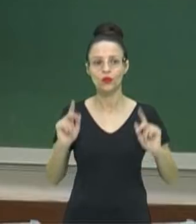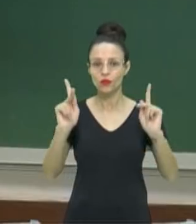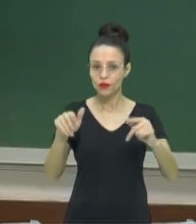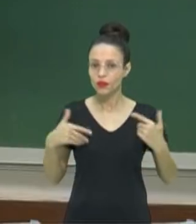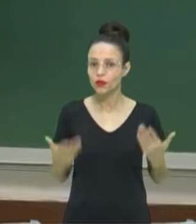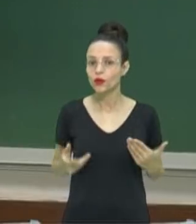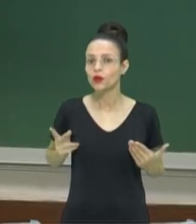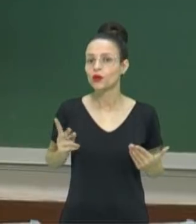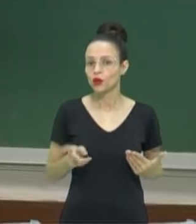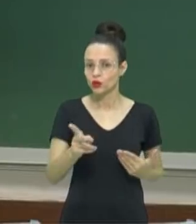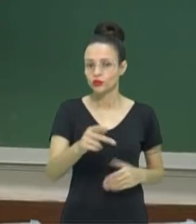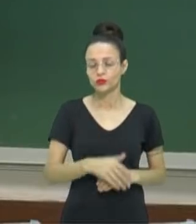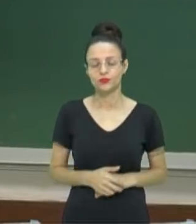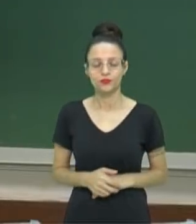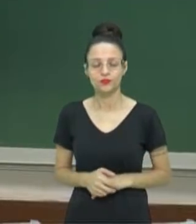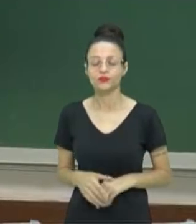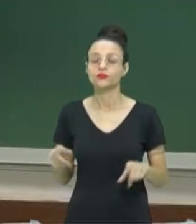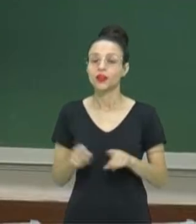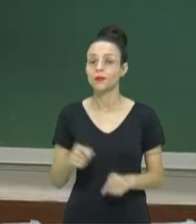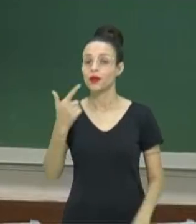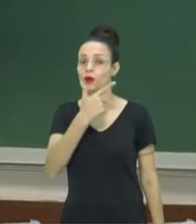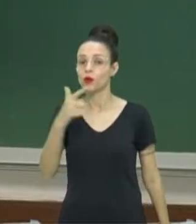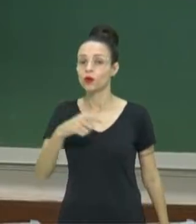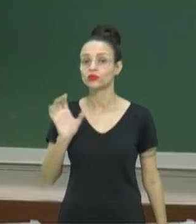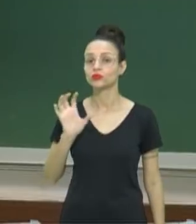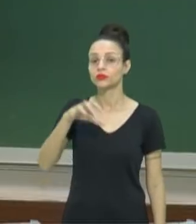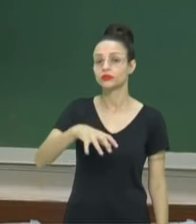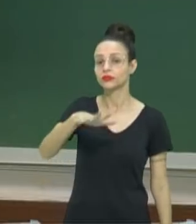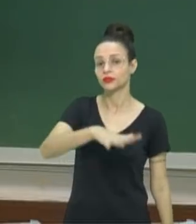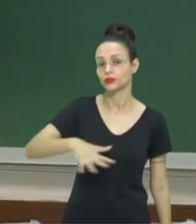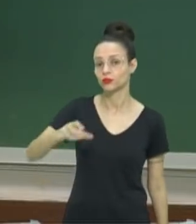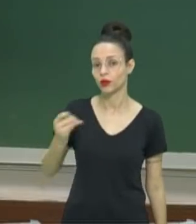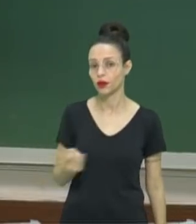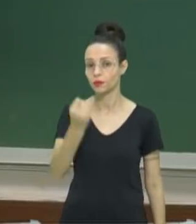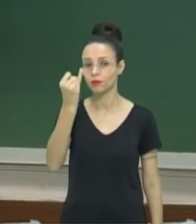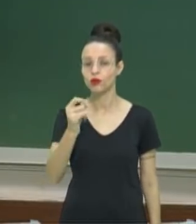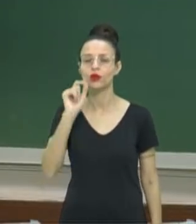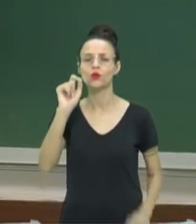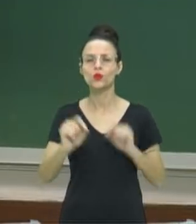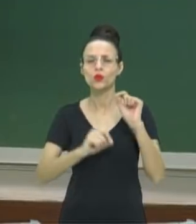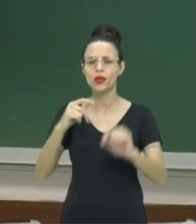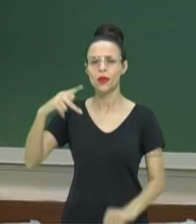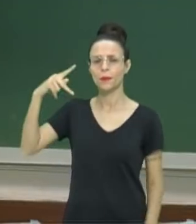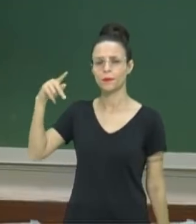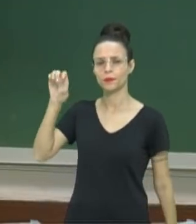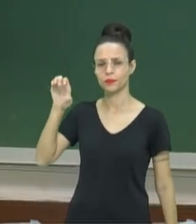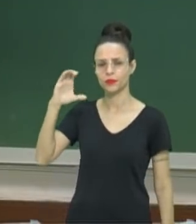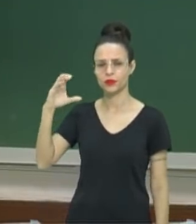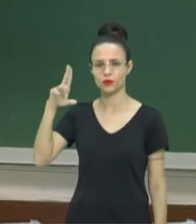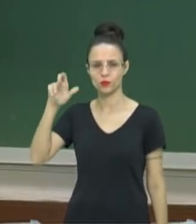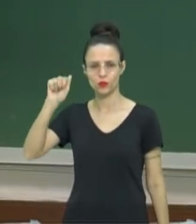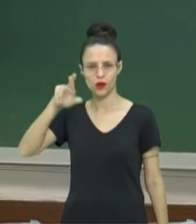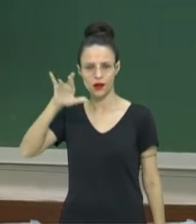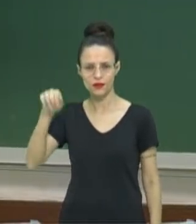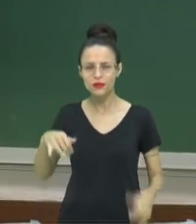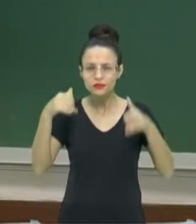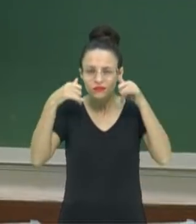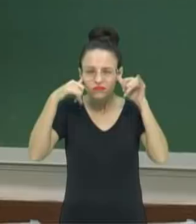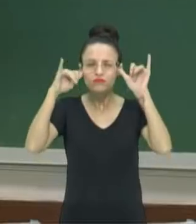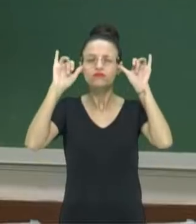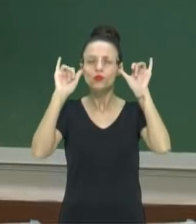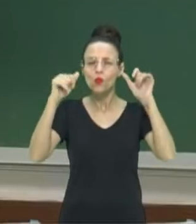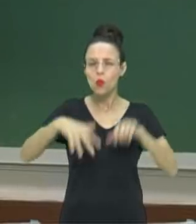lá, outro setor importante, a pecuária. Então, que características que nós temos da pecuária na região